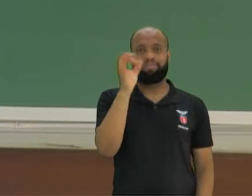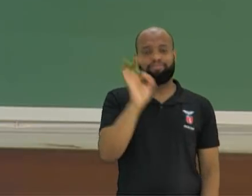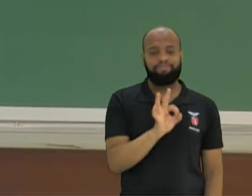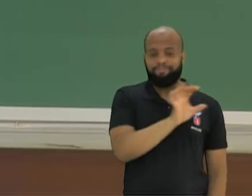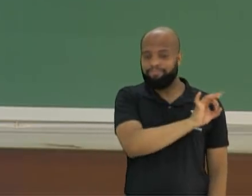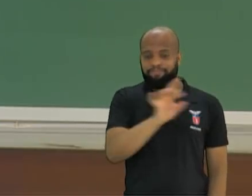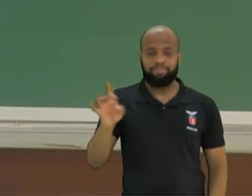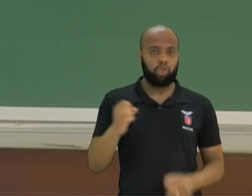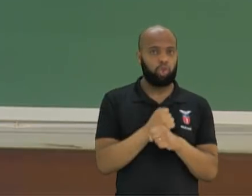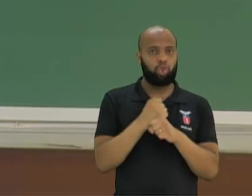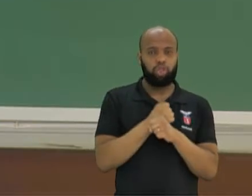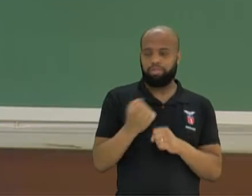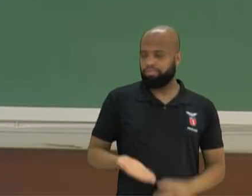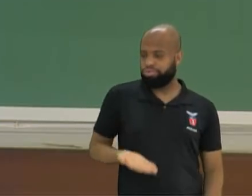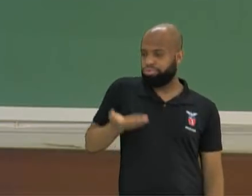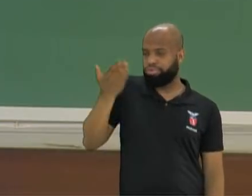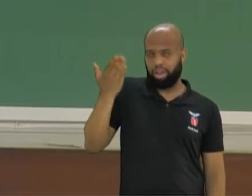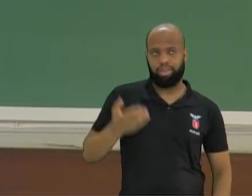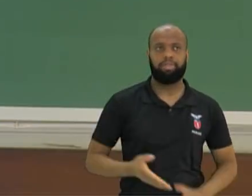ao ano de crescimento.